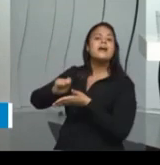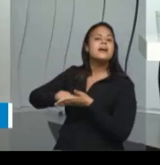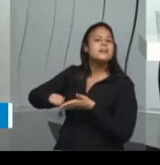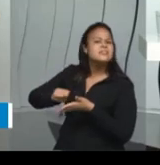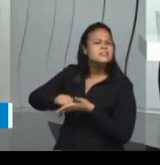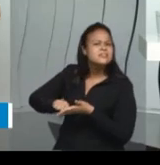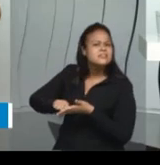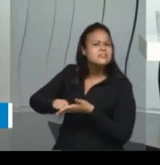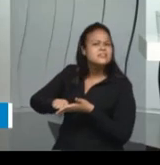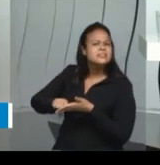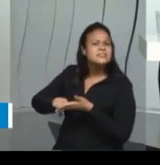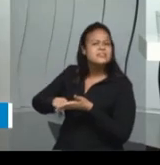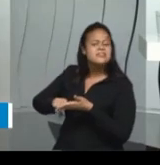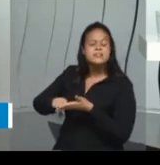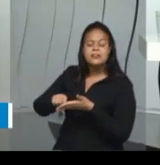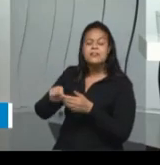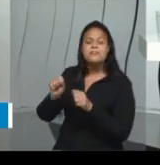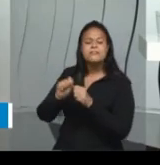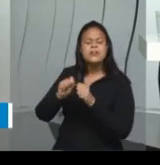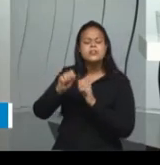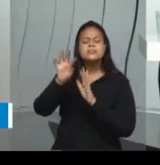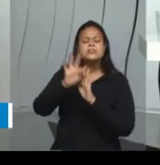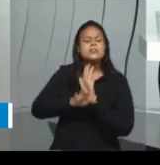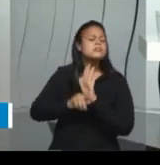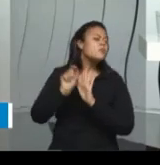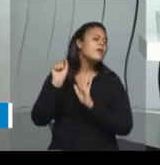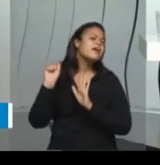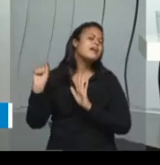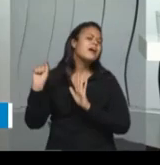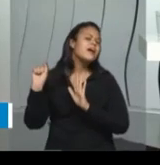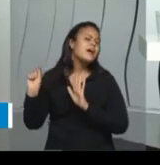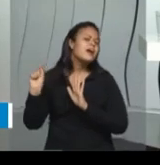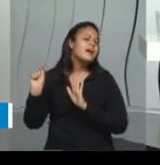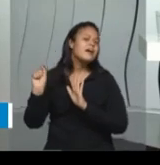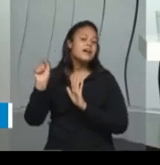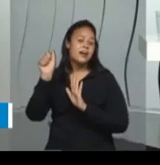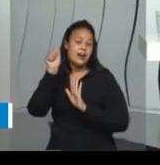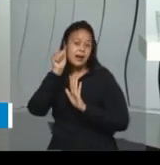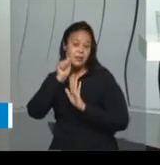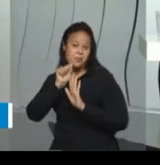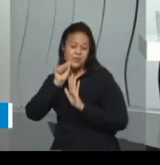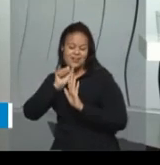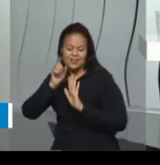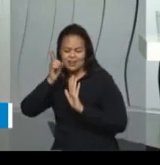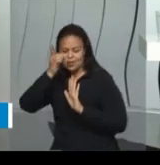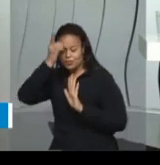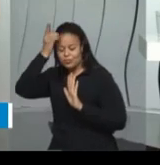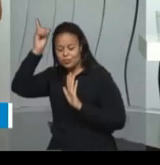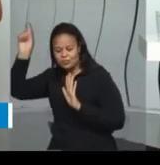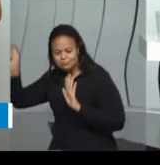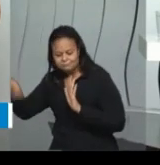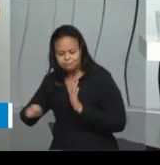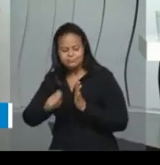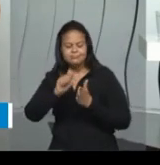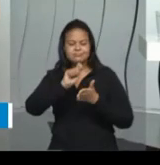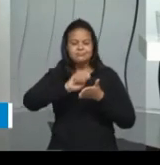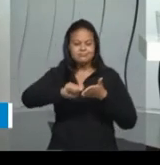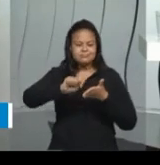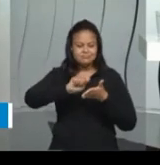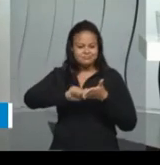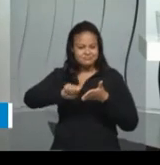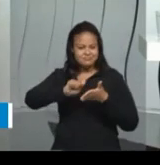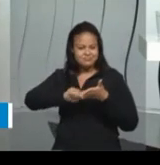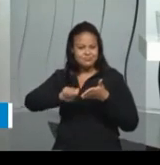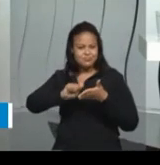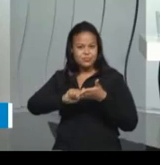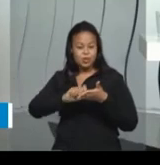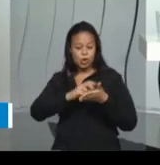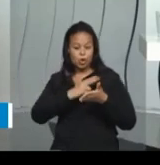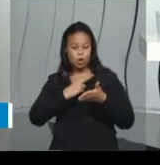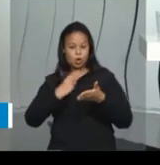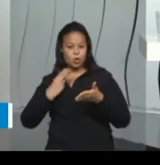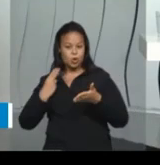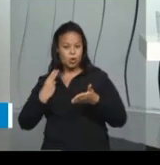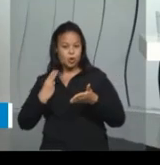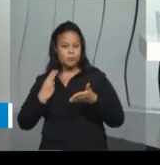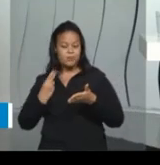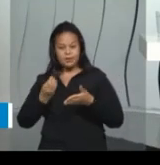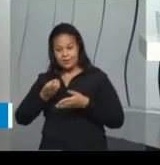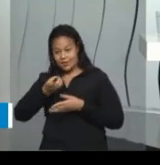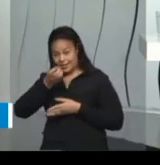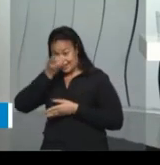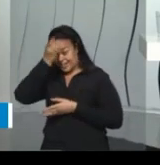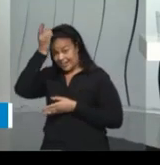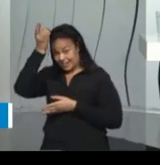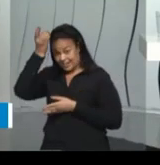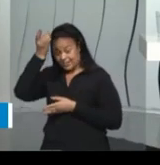redigindo, produzindo ali. Então, é ela, né, essa autora que não colocou o nome, né, pseudônimo, e